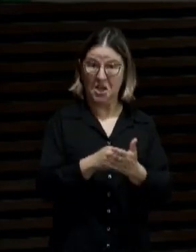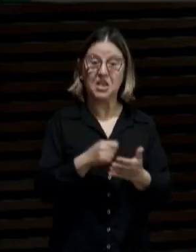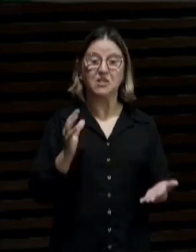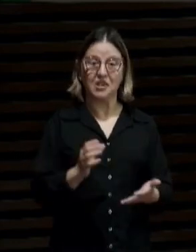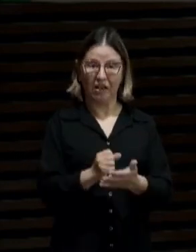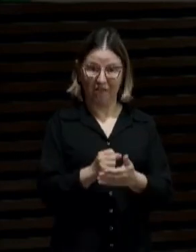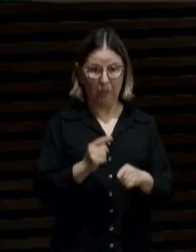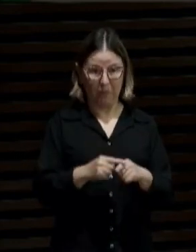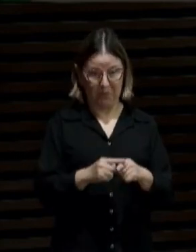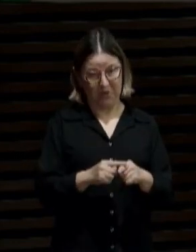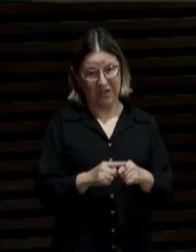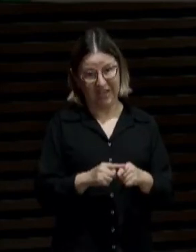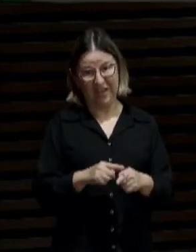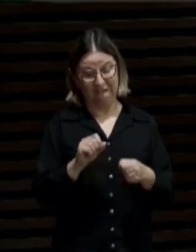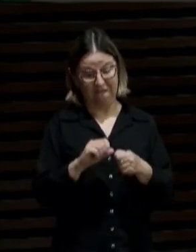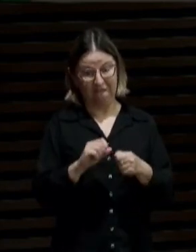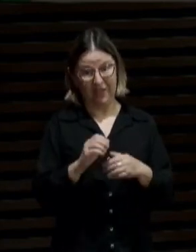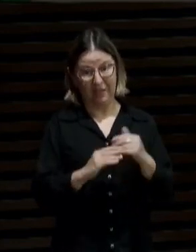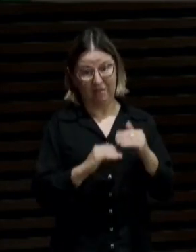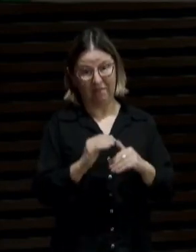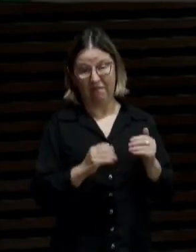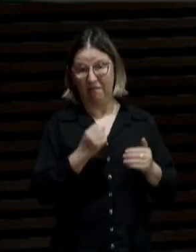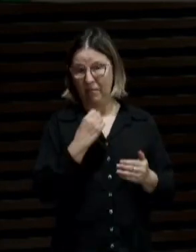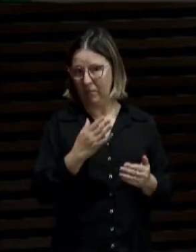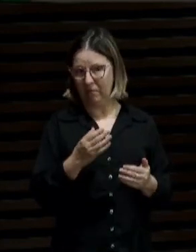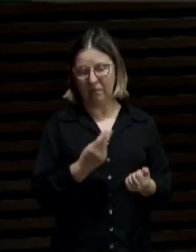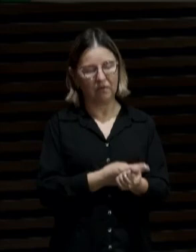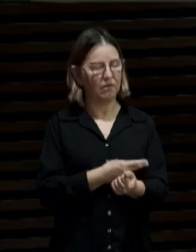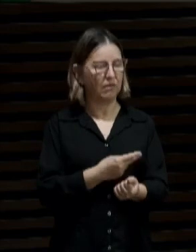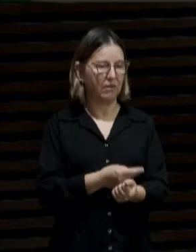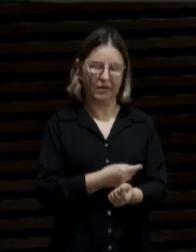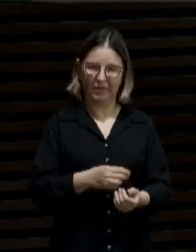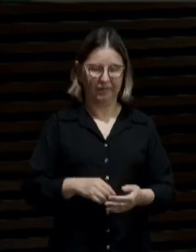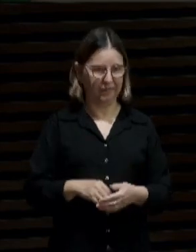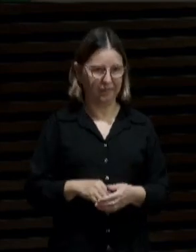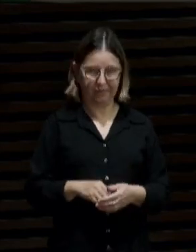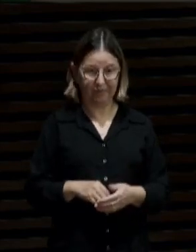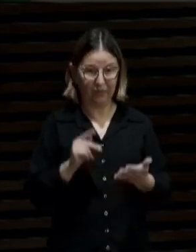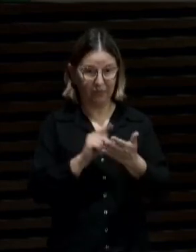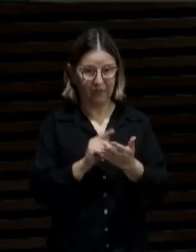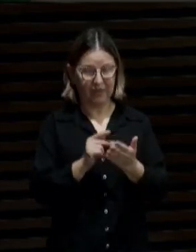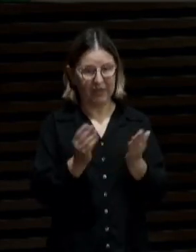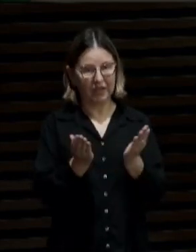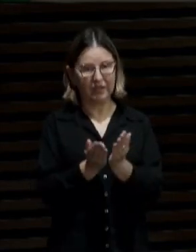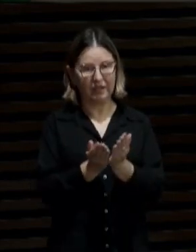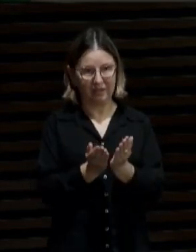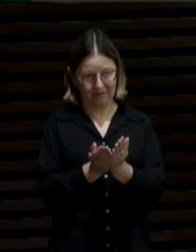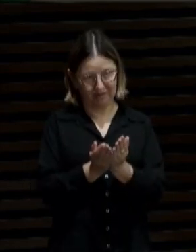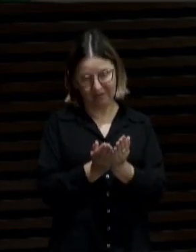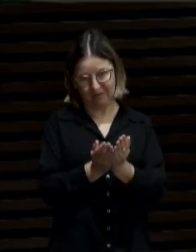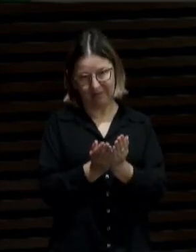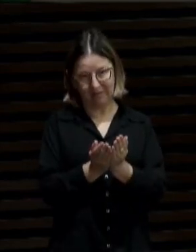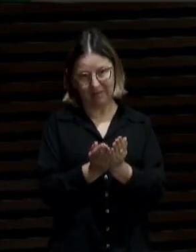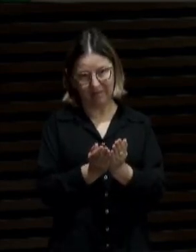Só existem duas religiões. O cristianismo, o verdadeiro cristianismo. E tudo o resto. Se